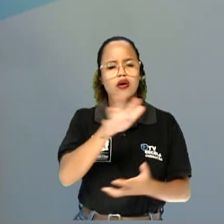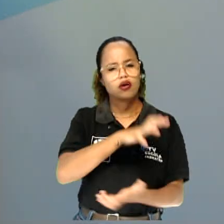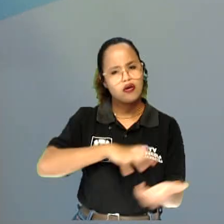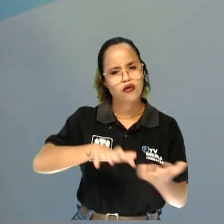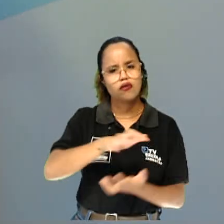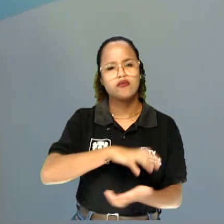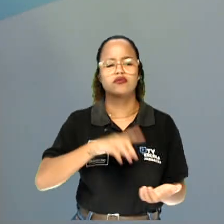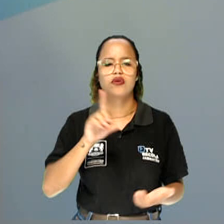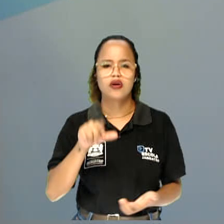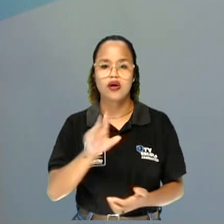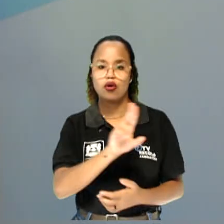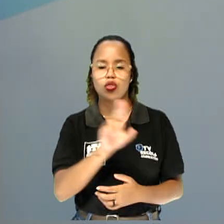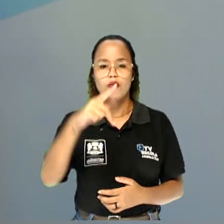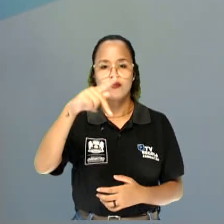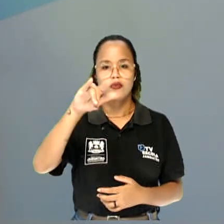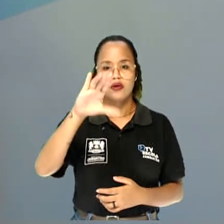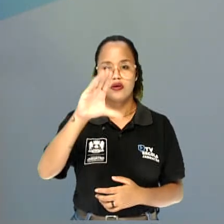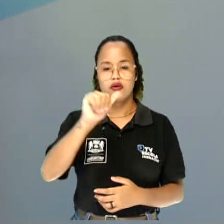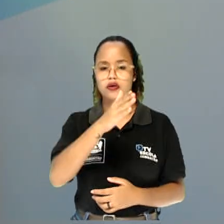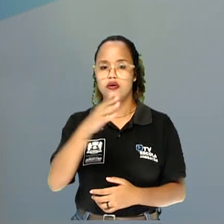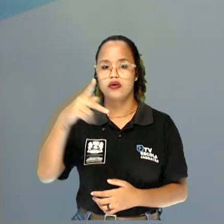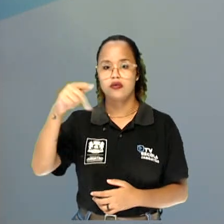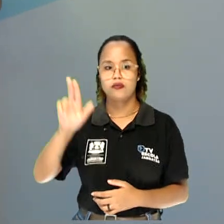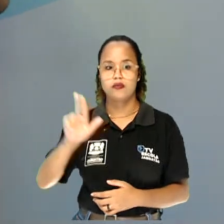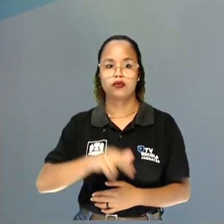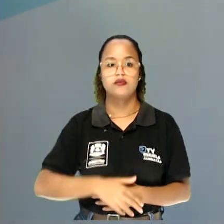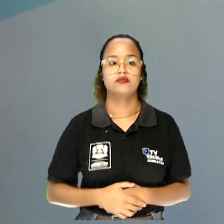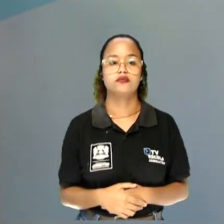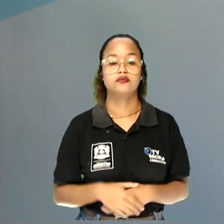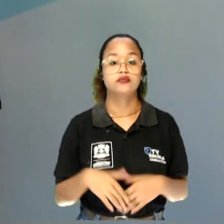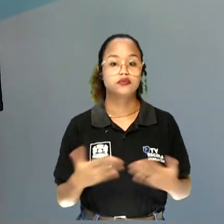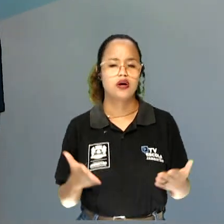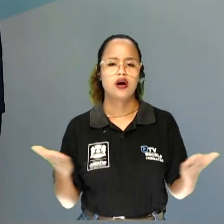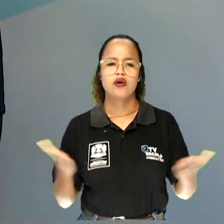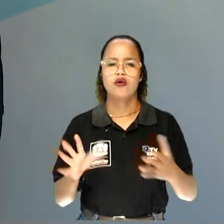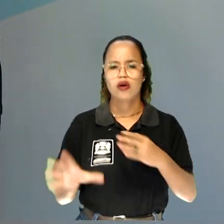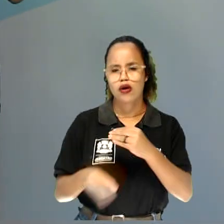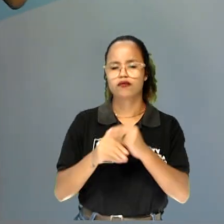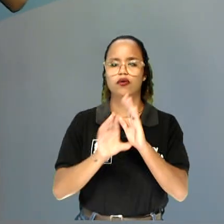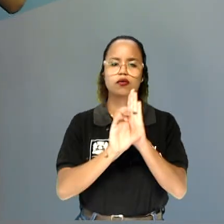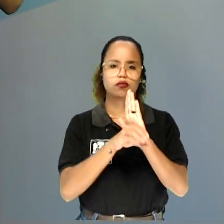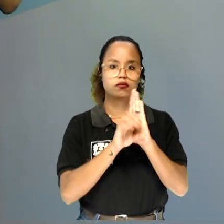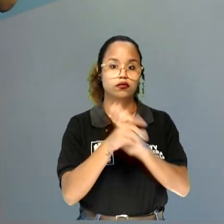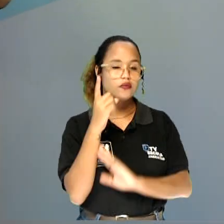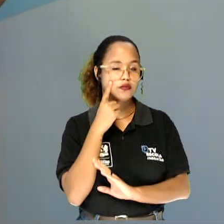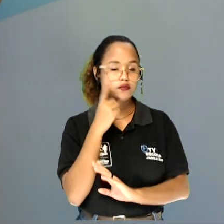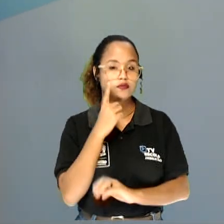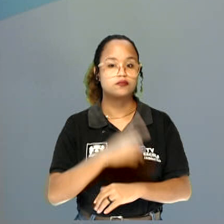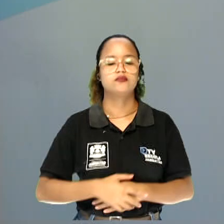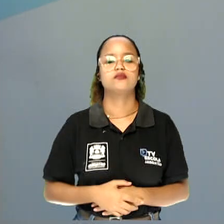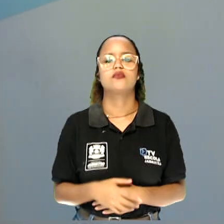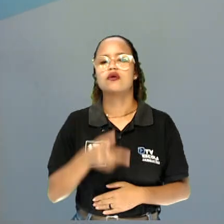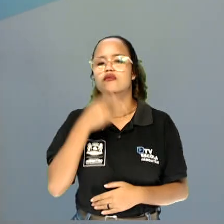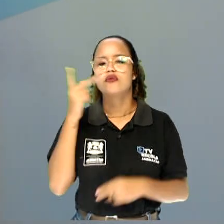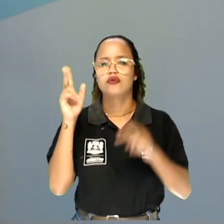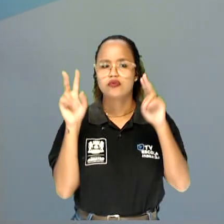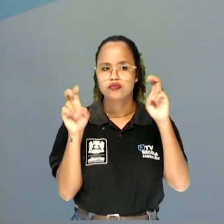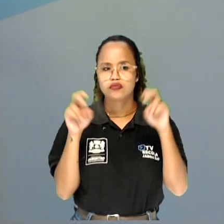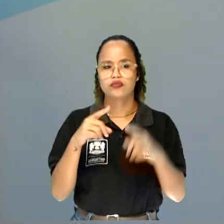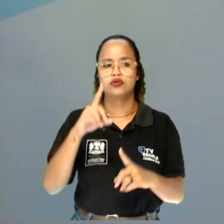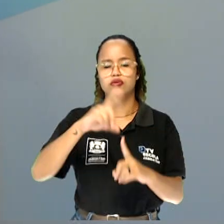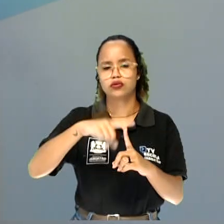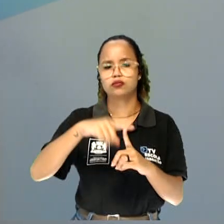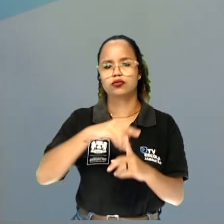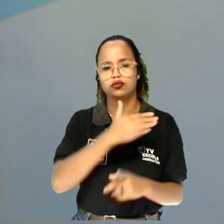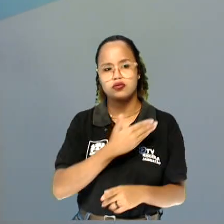chamados pica-paus, tá bom? Gente, vamos então rapidinho aqui para uma revisão. Vê, a gente falou sobre modelos de